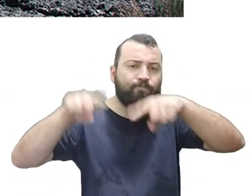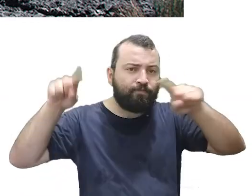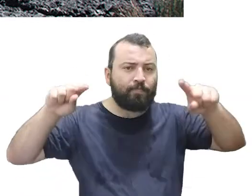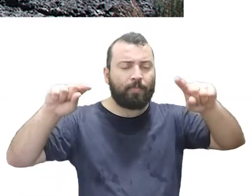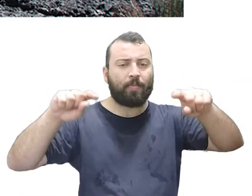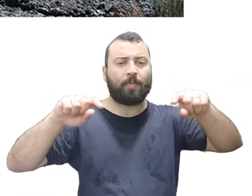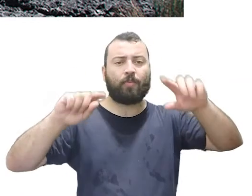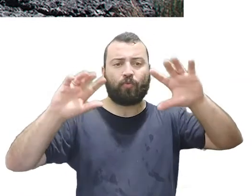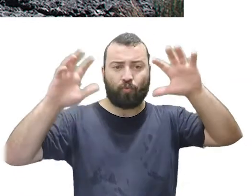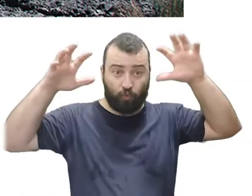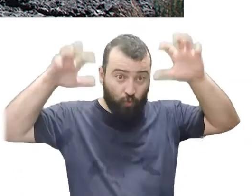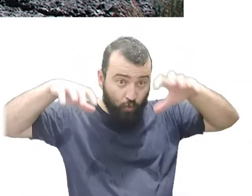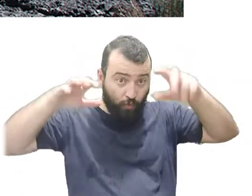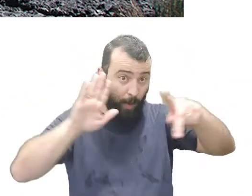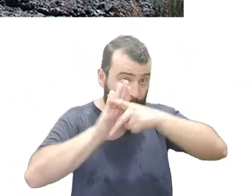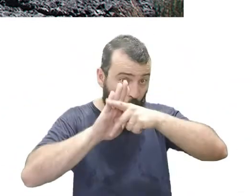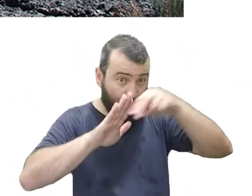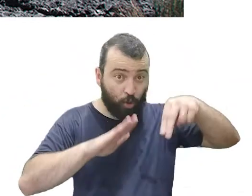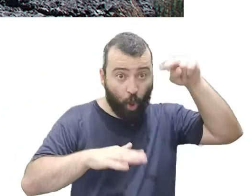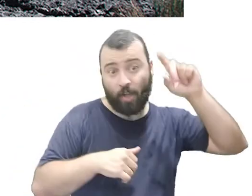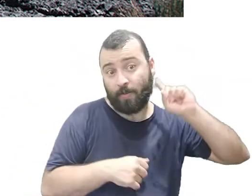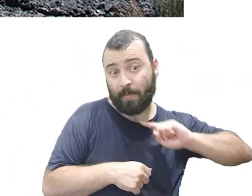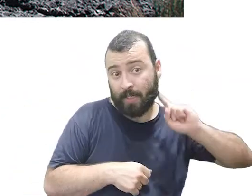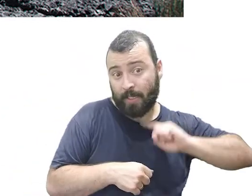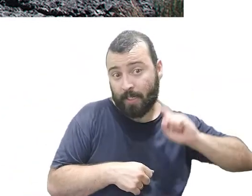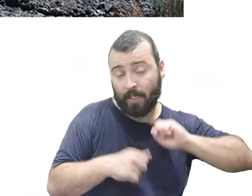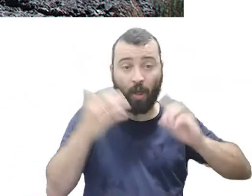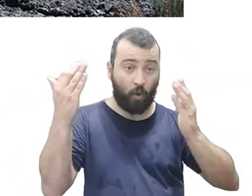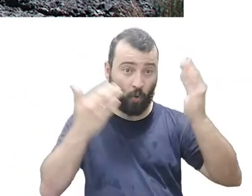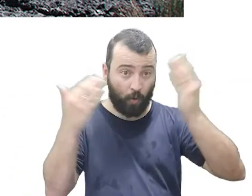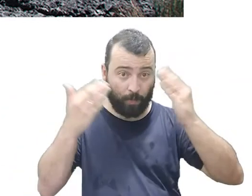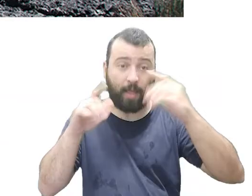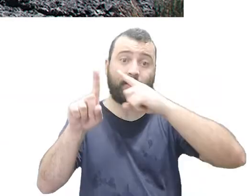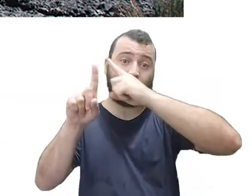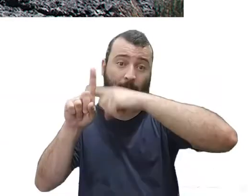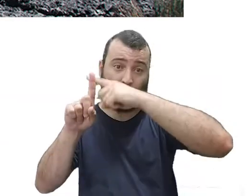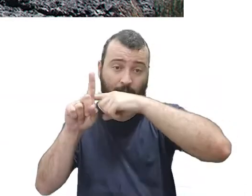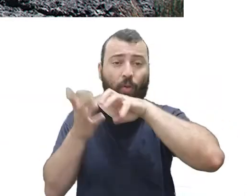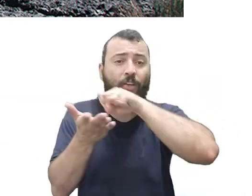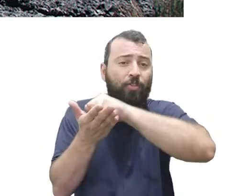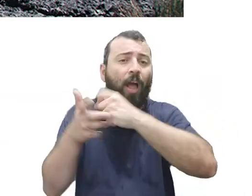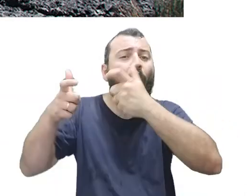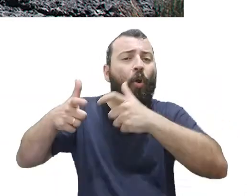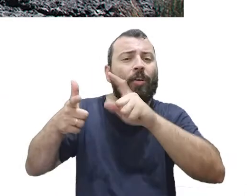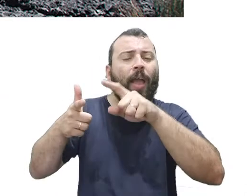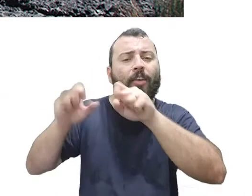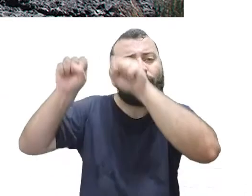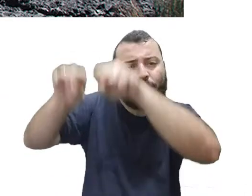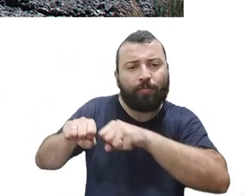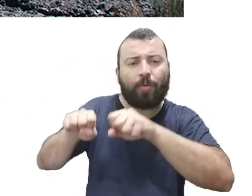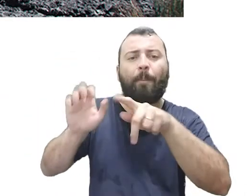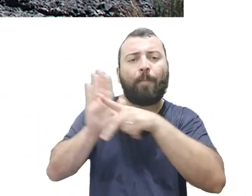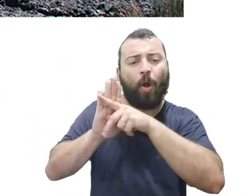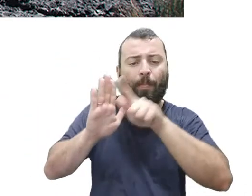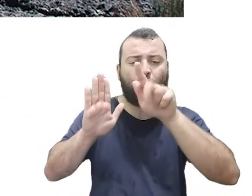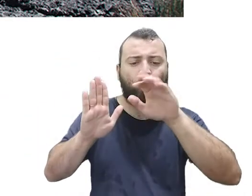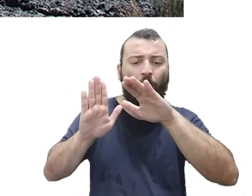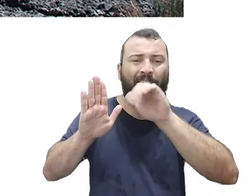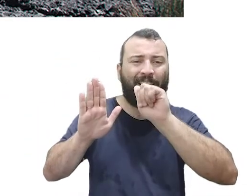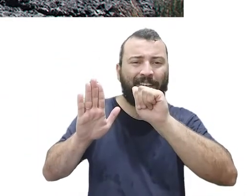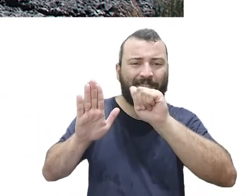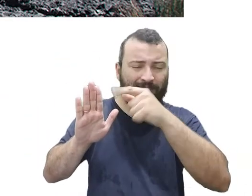de variação de chuva da região norte de Minas Gerais com as temperaturas registradas nos testemunhos de gelo da